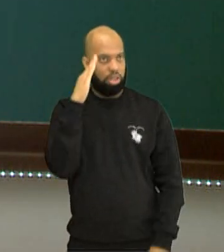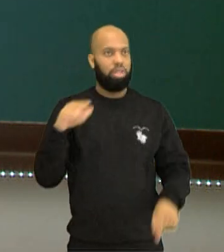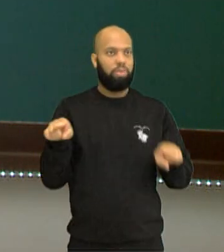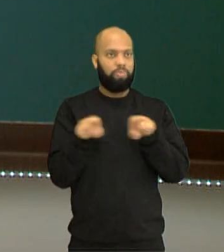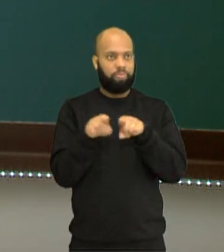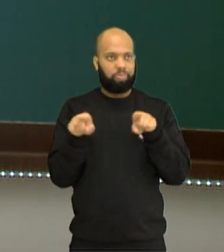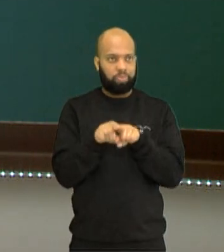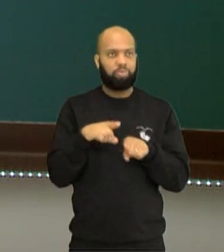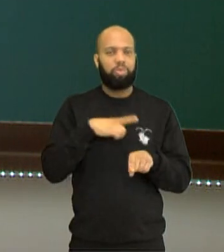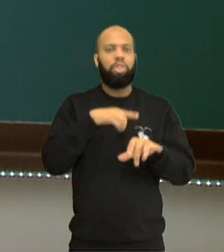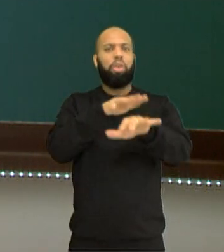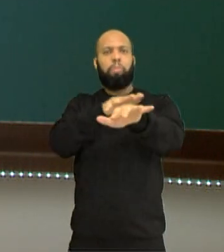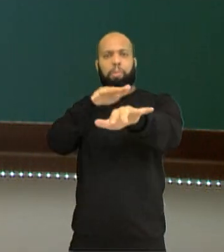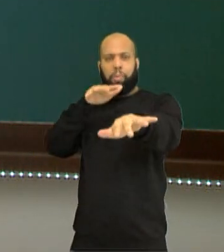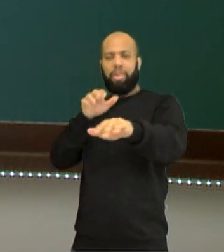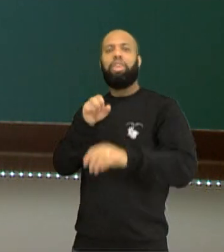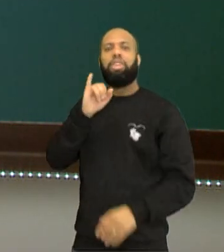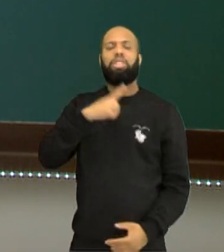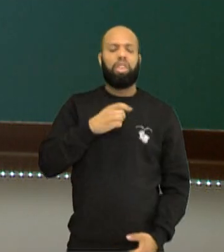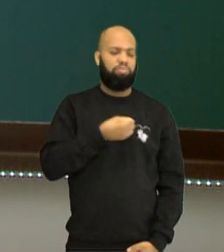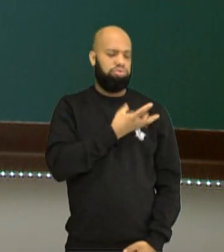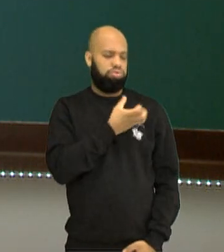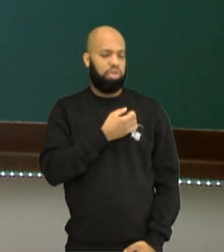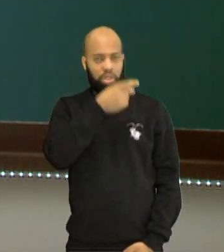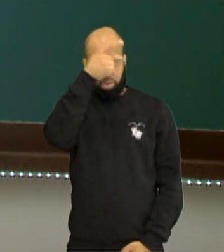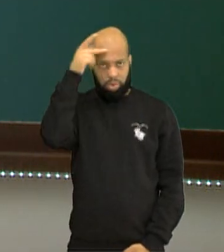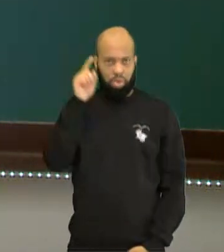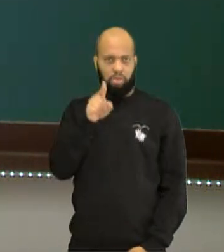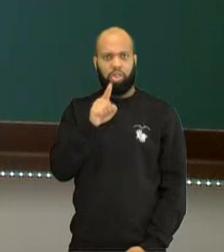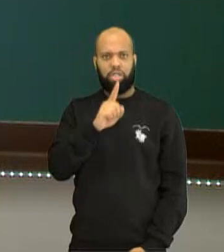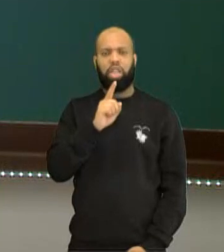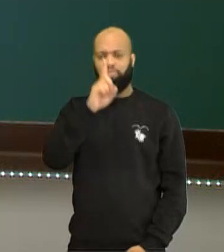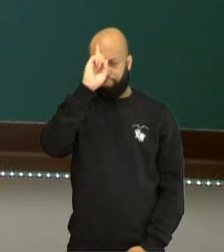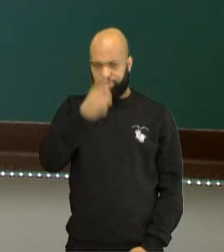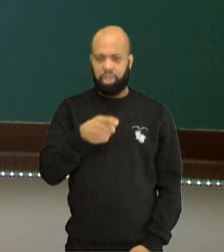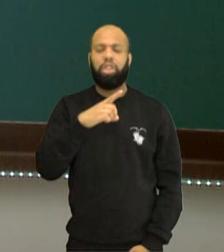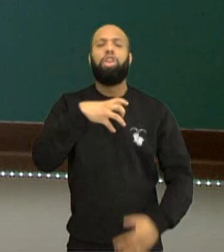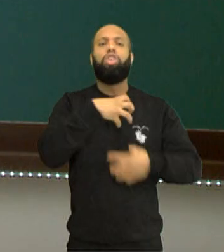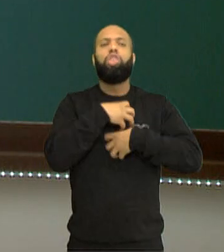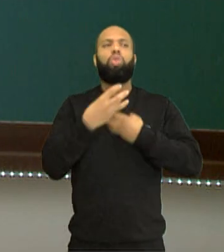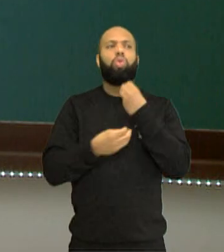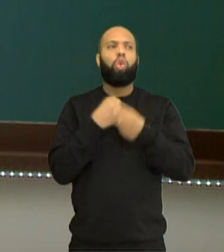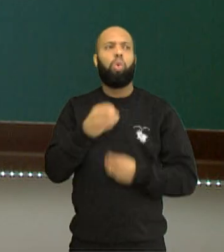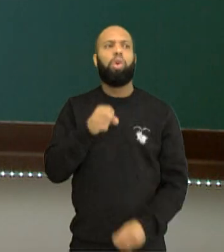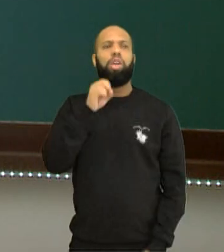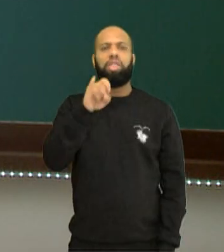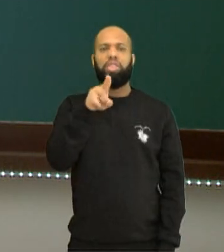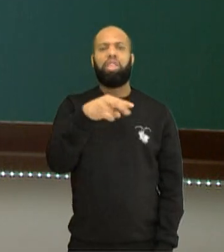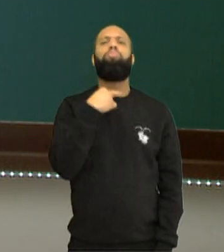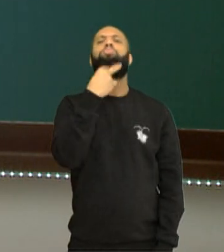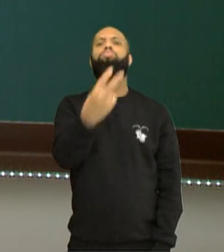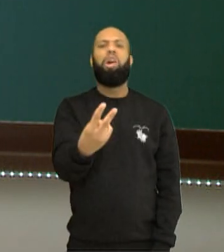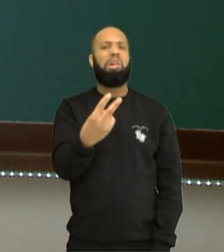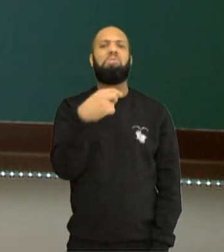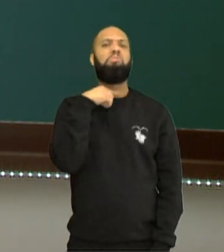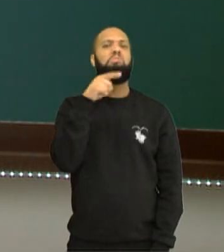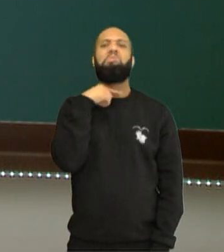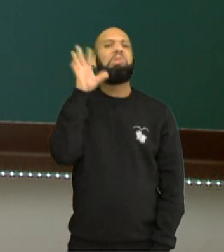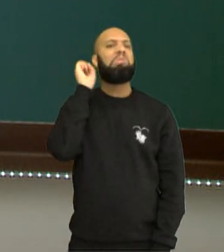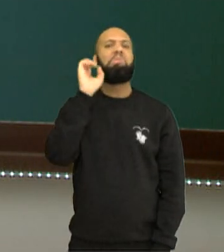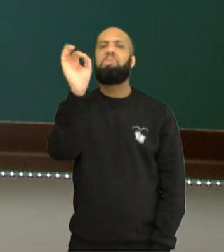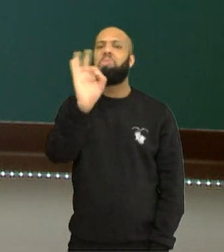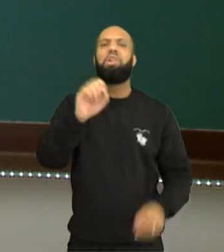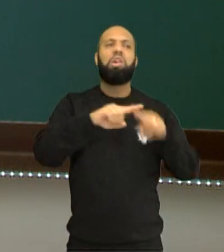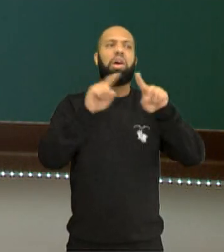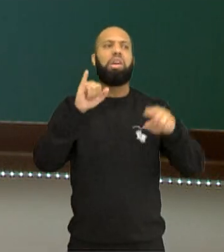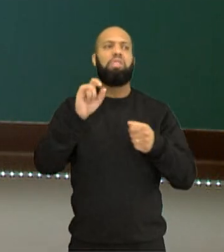quando você tem um grande número de pessoas que você comanda o exército, qual a melhor forma de se dar ordem? Se você fizer a tua voz, ela não vai chegar até as pessoas,